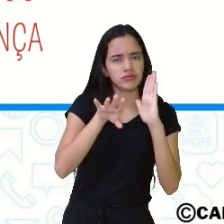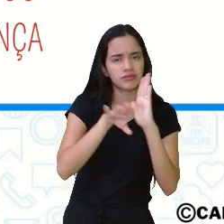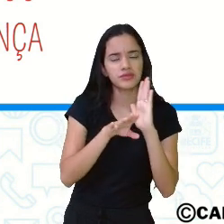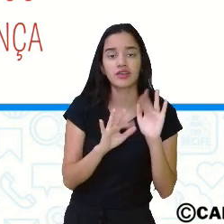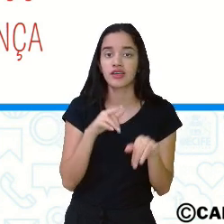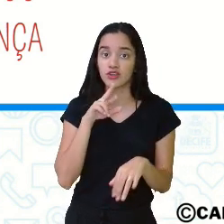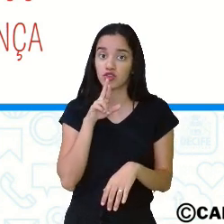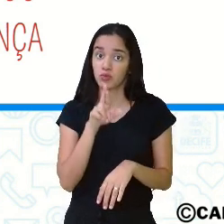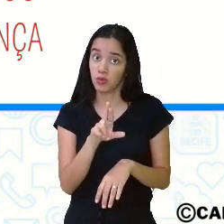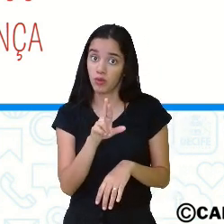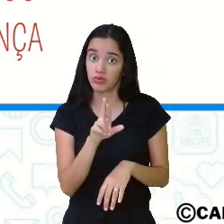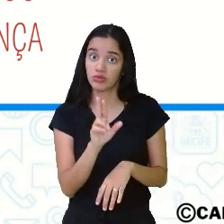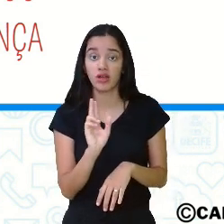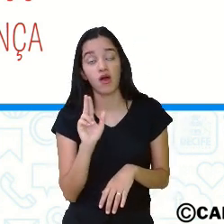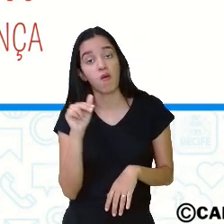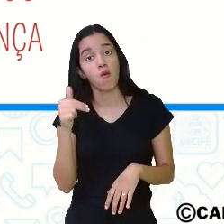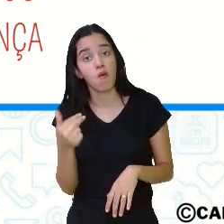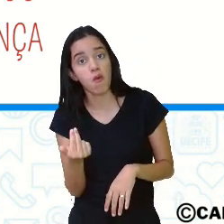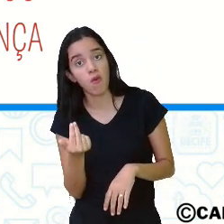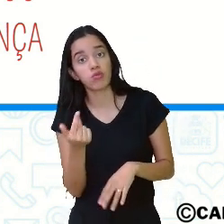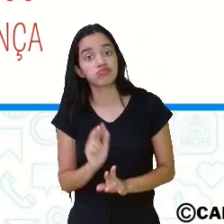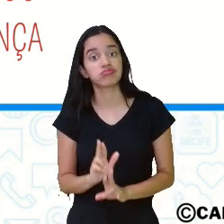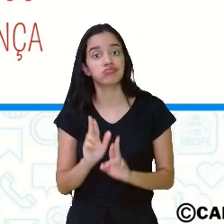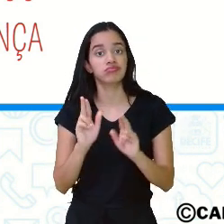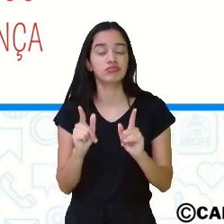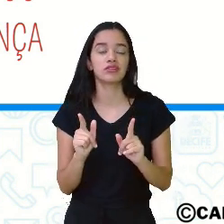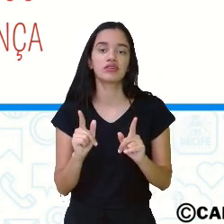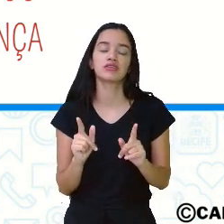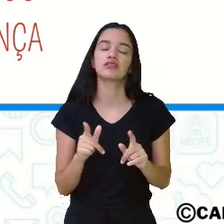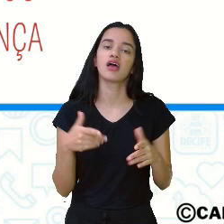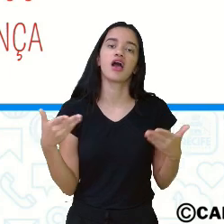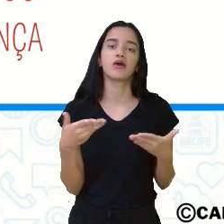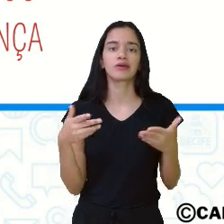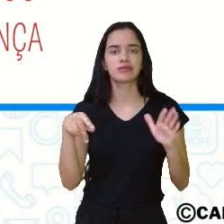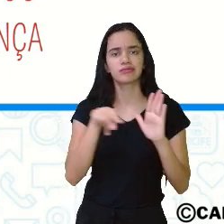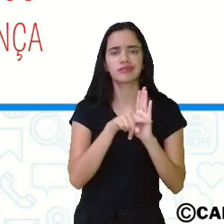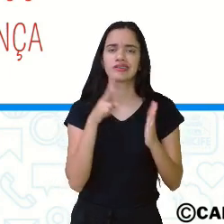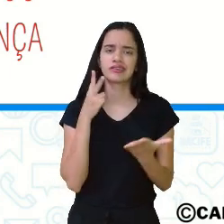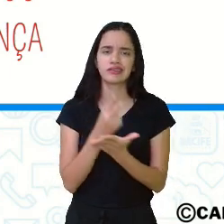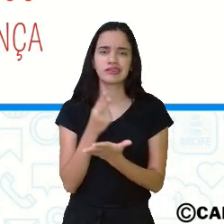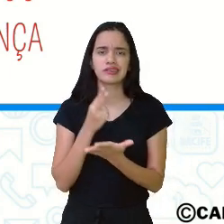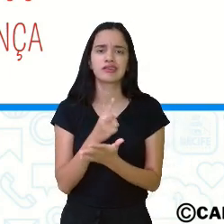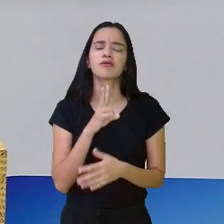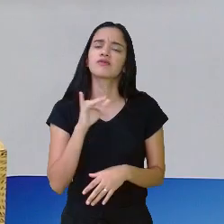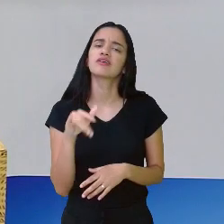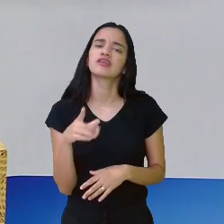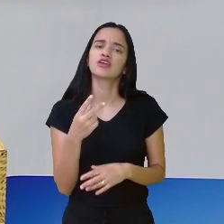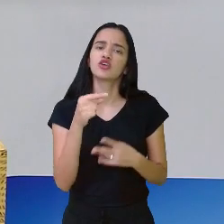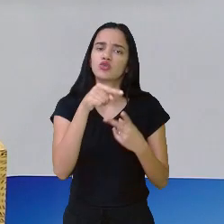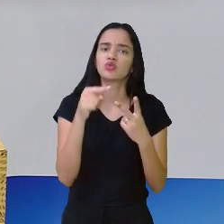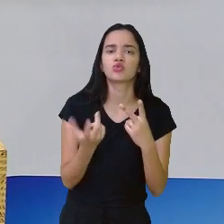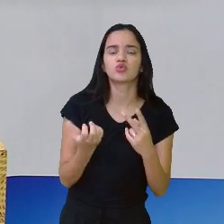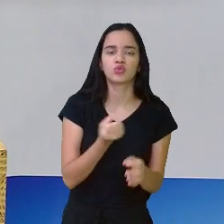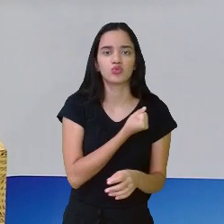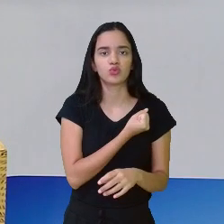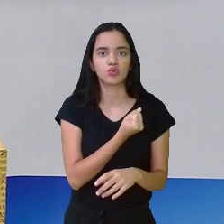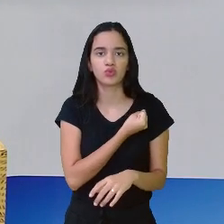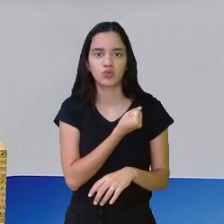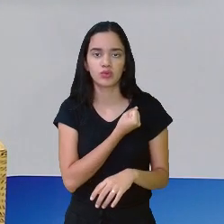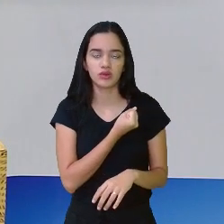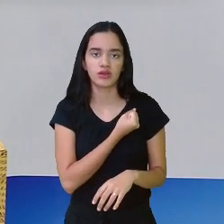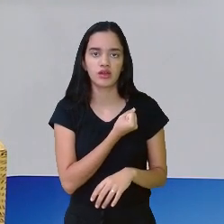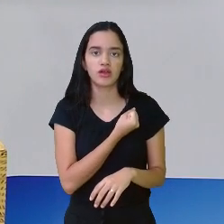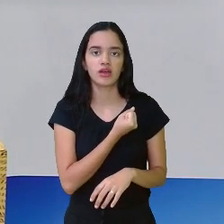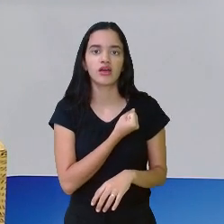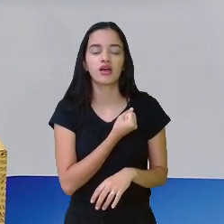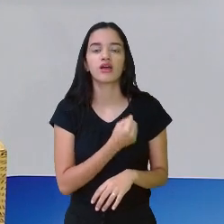resposta, resto ou diferença. Na subtração a gente sempre vai ter dois números ali para